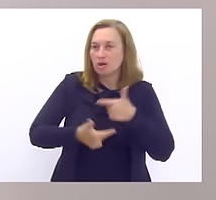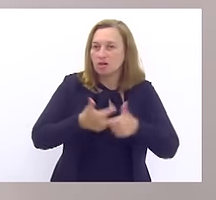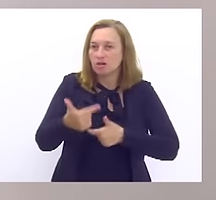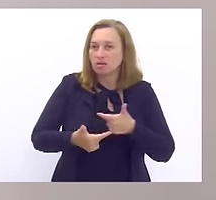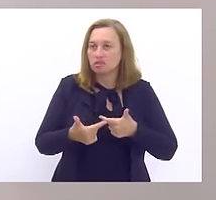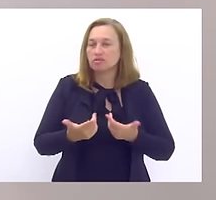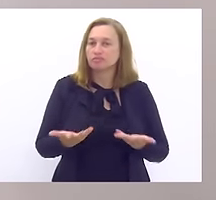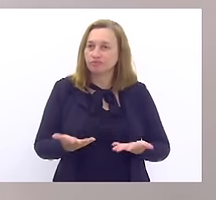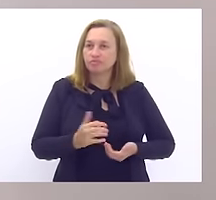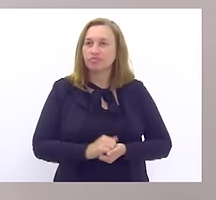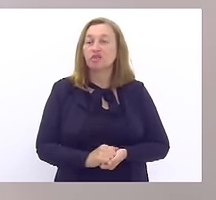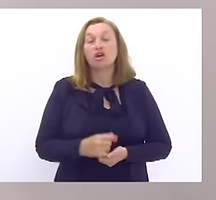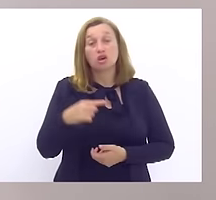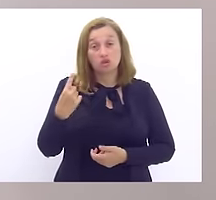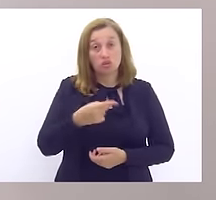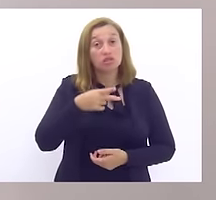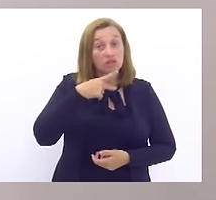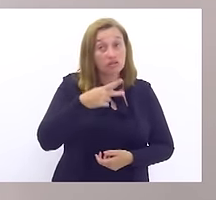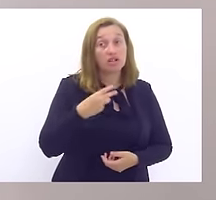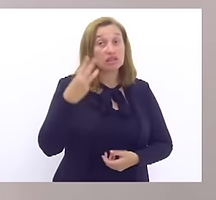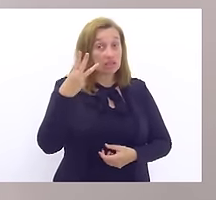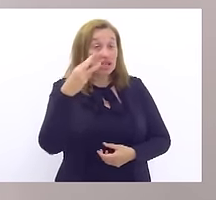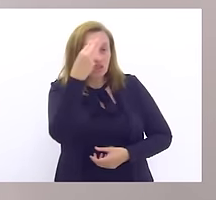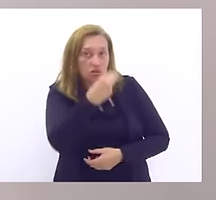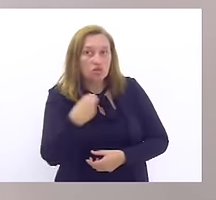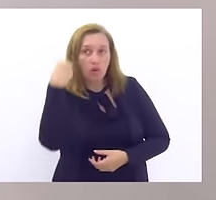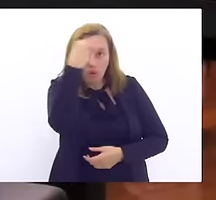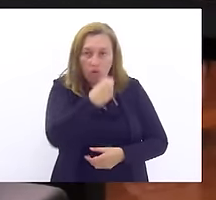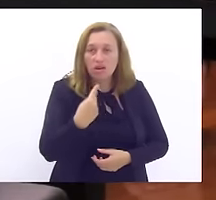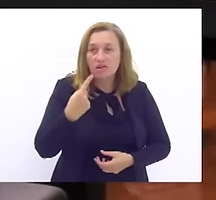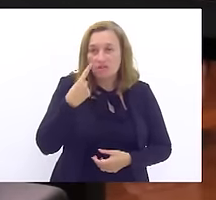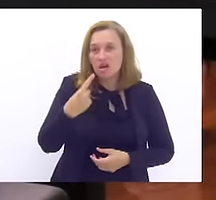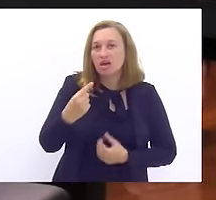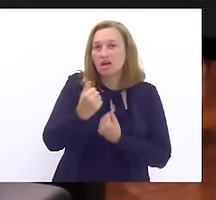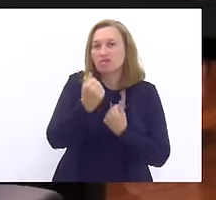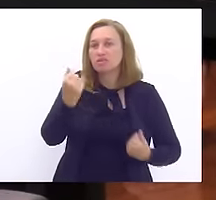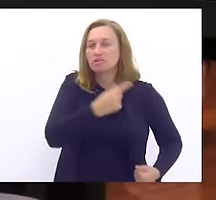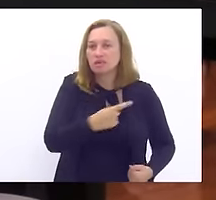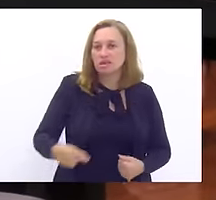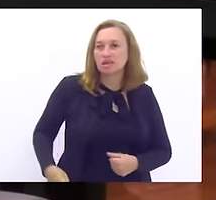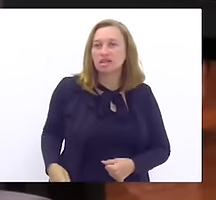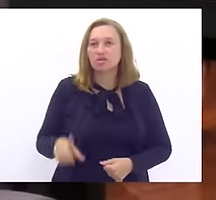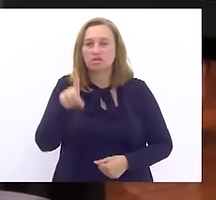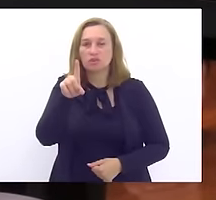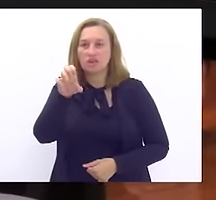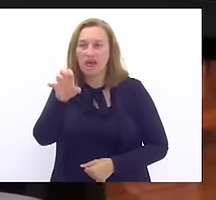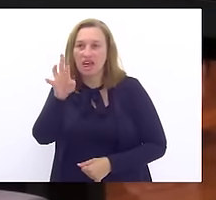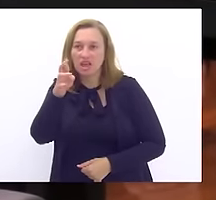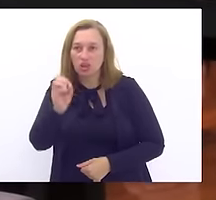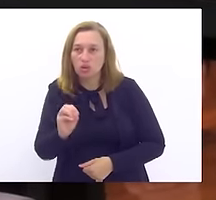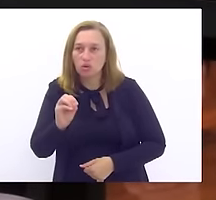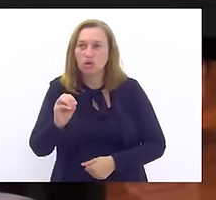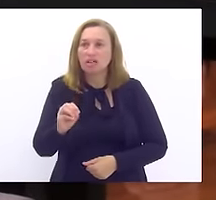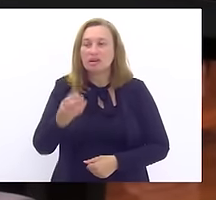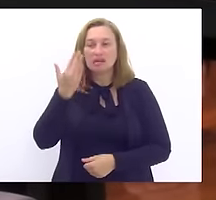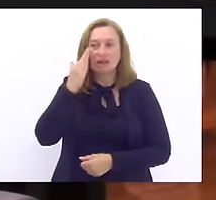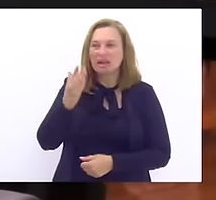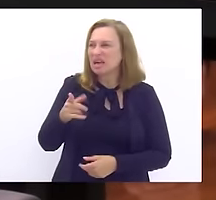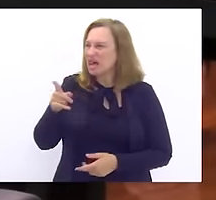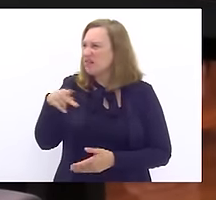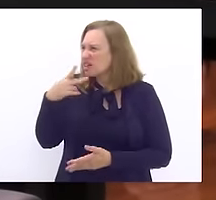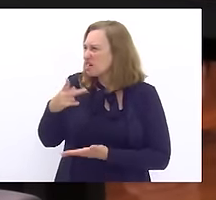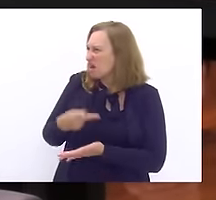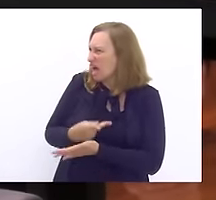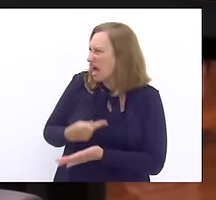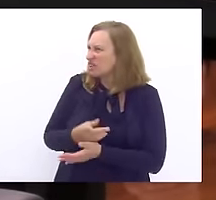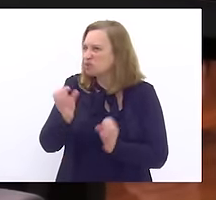agente público é isso que a gente tá tentando há três horas fazer com que a vice-presidente do teto compreenda e ela insiste em dizer que não tem nada de errado nisso